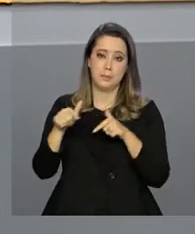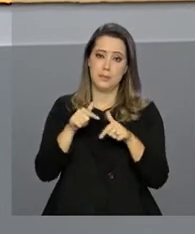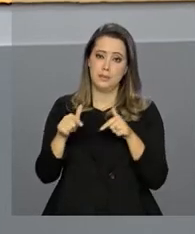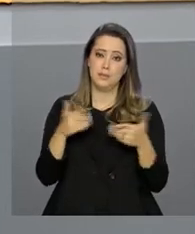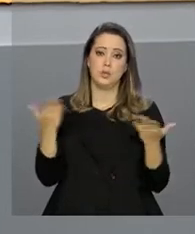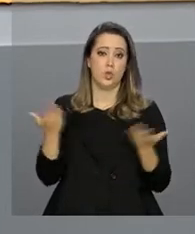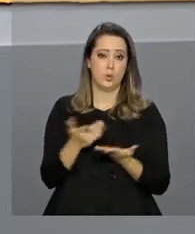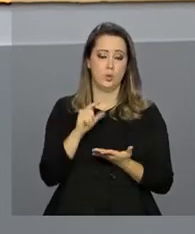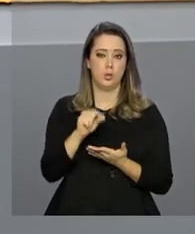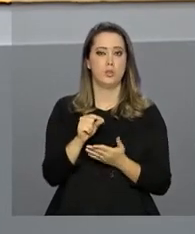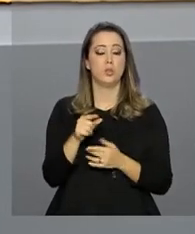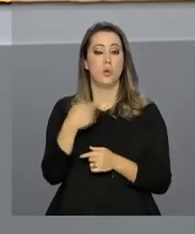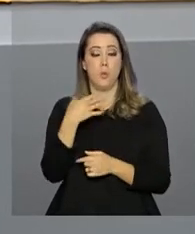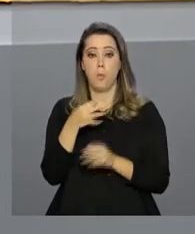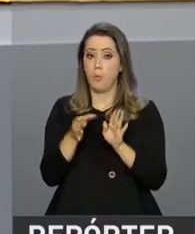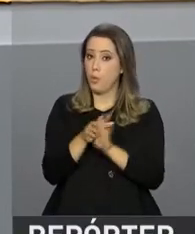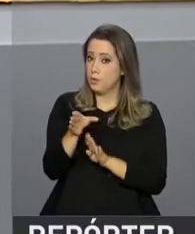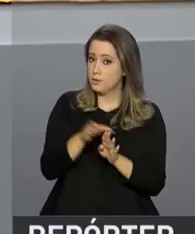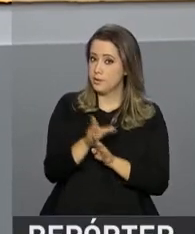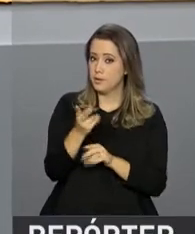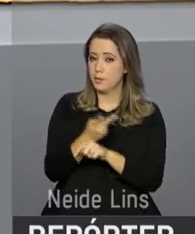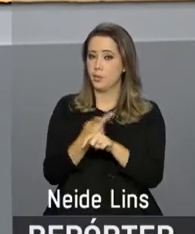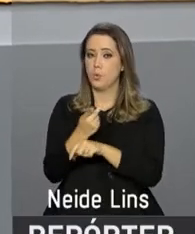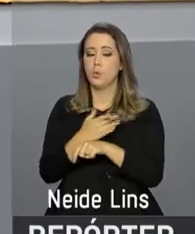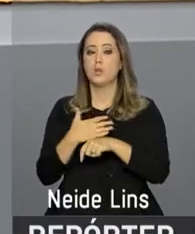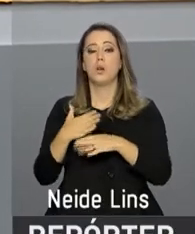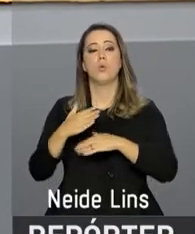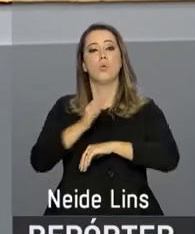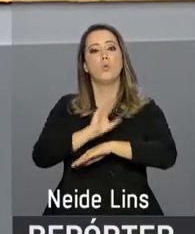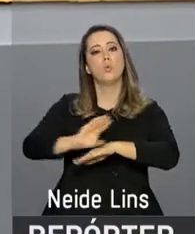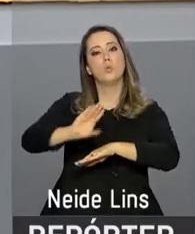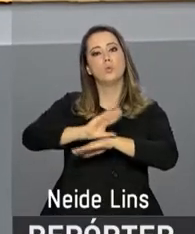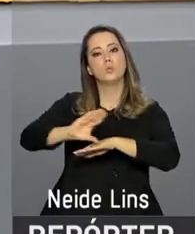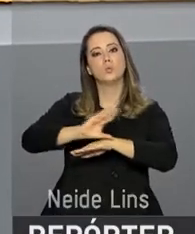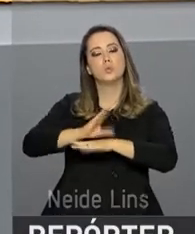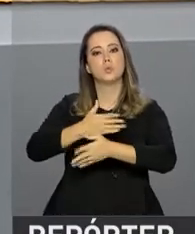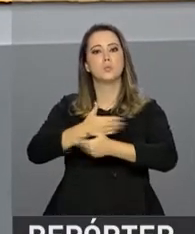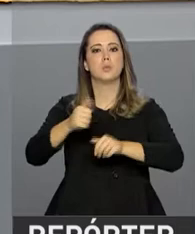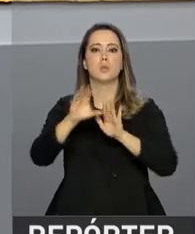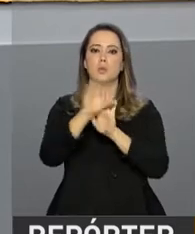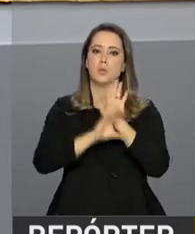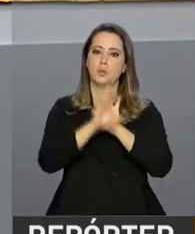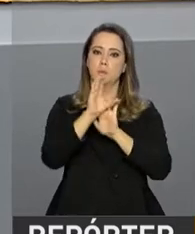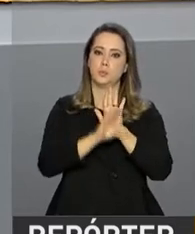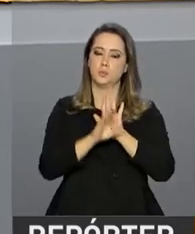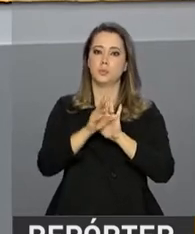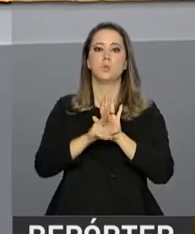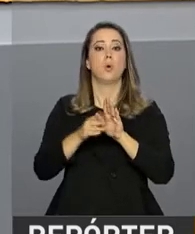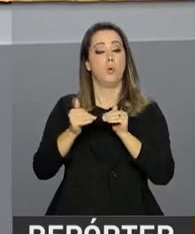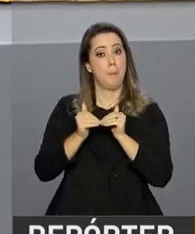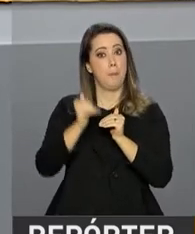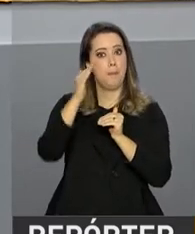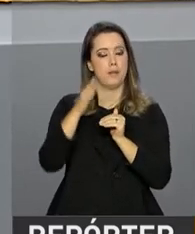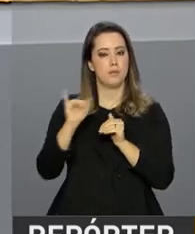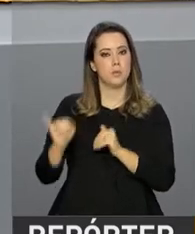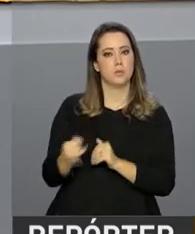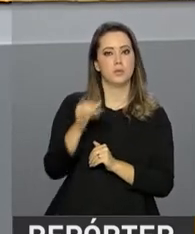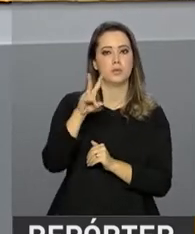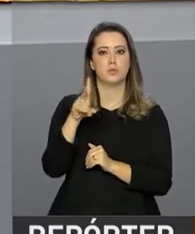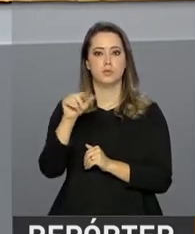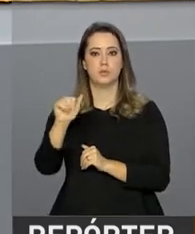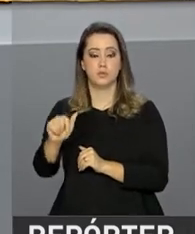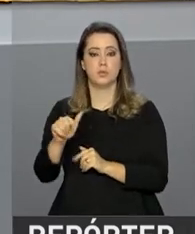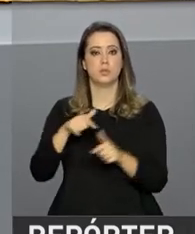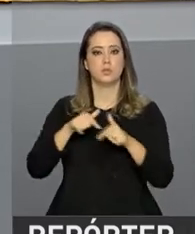uma dica é buscar um curso profissional para melhorar o currículo e aumentar as chances de conseguir uma vaga de emprego. E os interessados podem